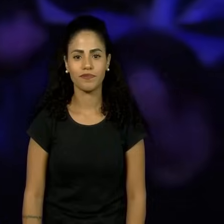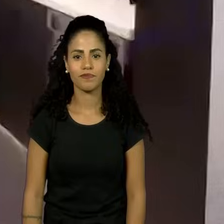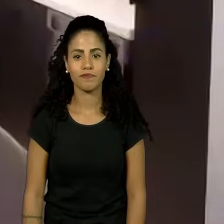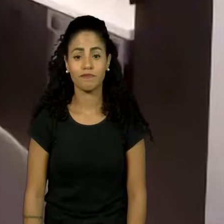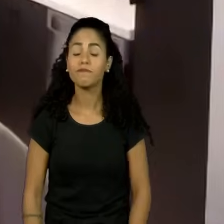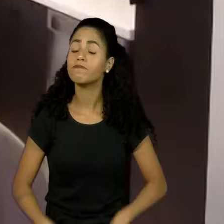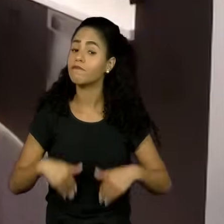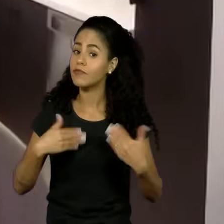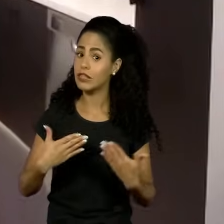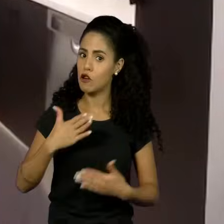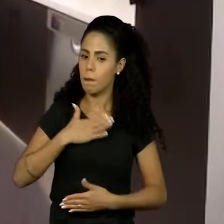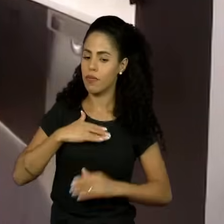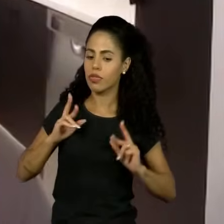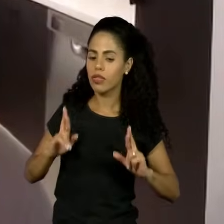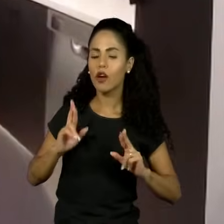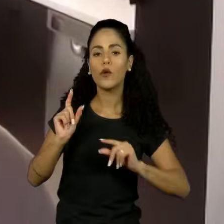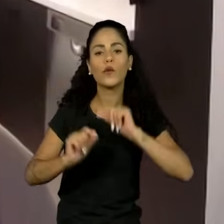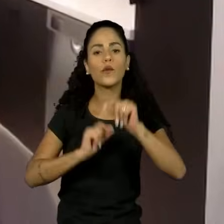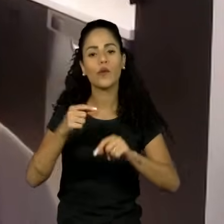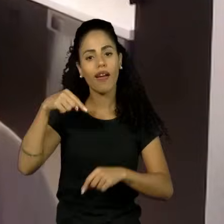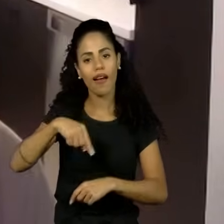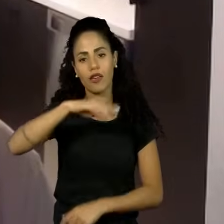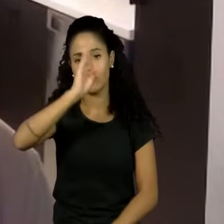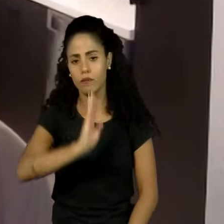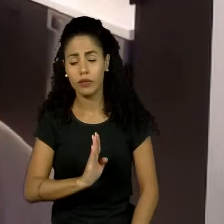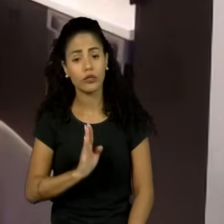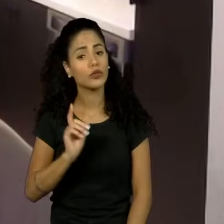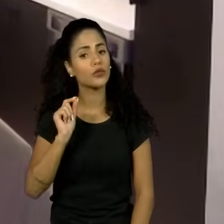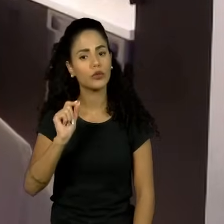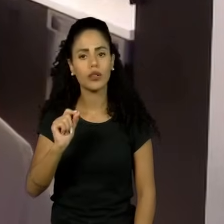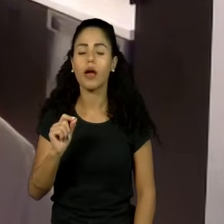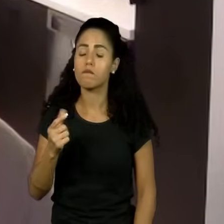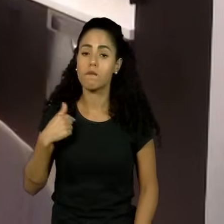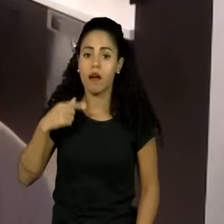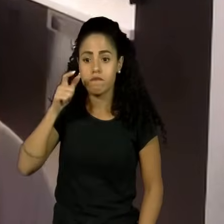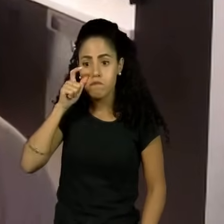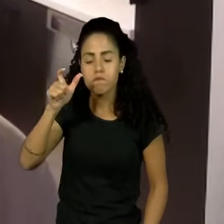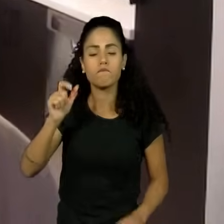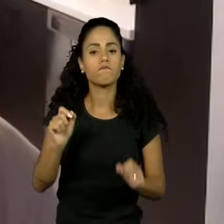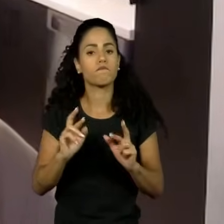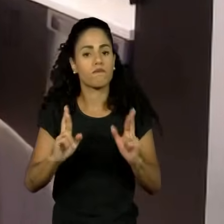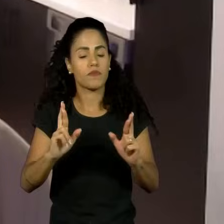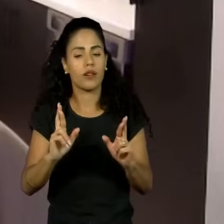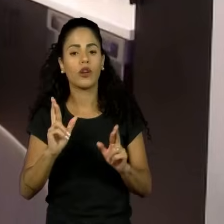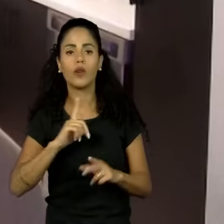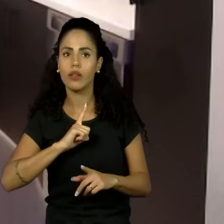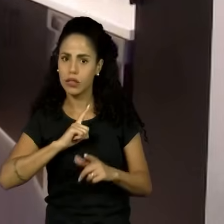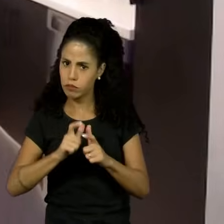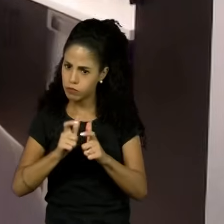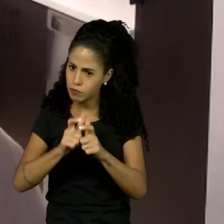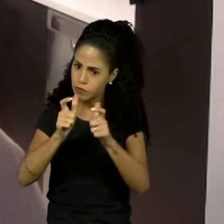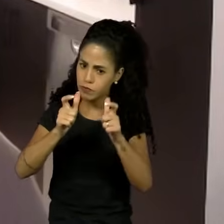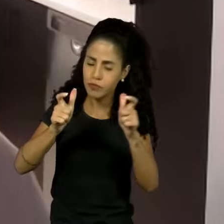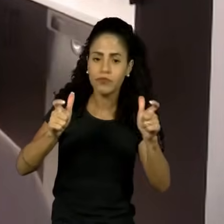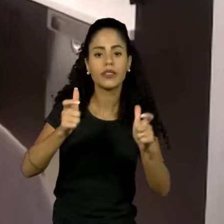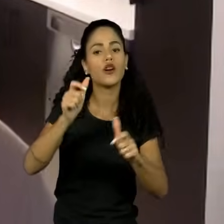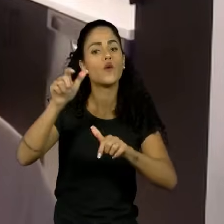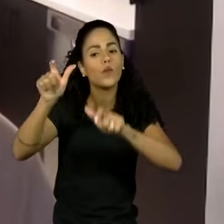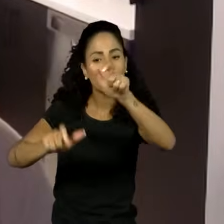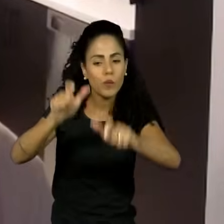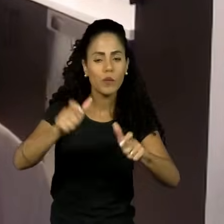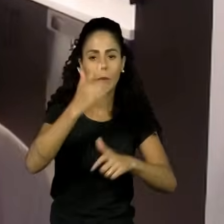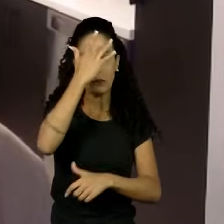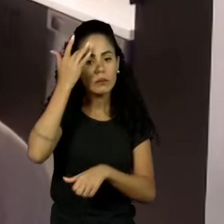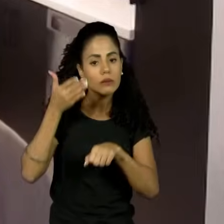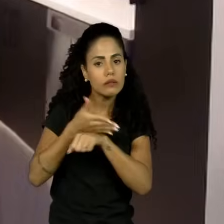A minha expectativa para os esportes no Brasil, ela é alta. Eu sinto que cada vez mais temos uma nova galera entrando